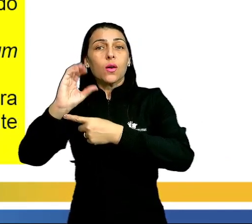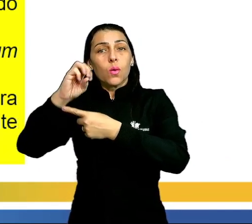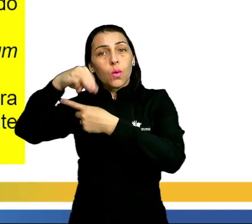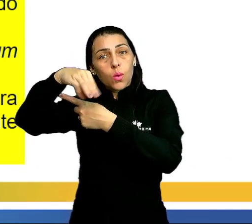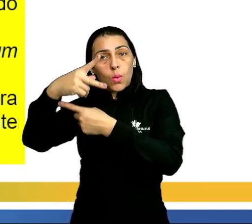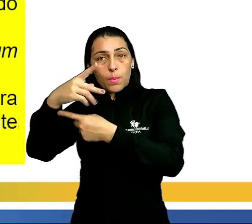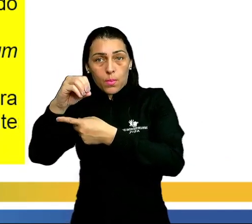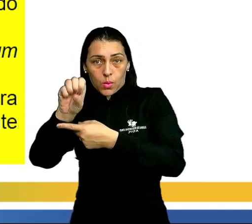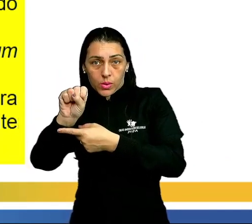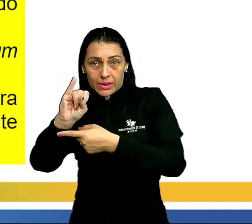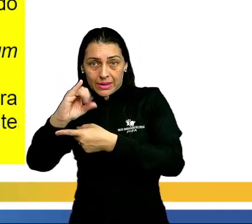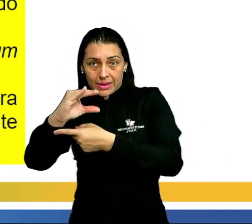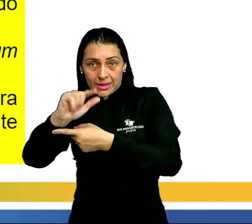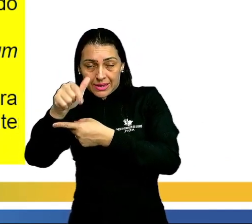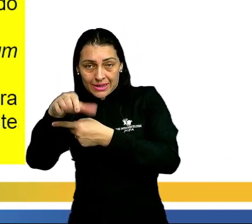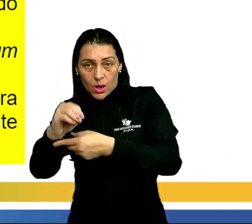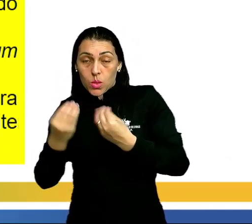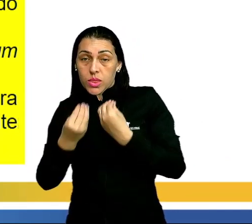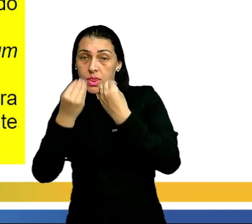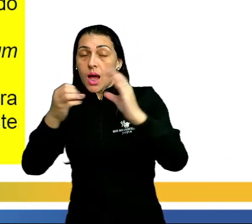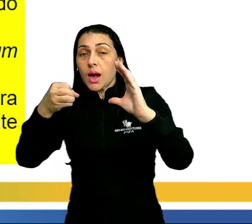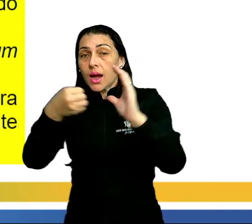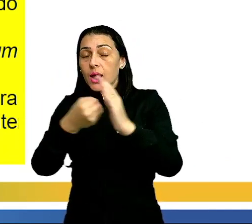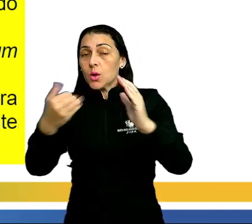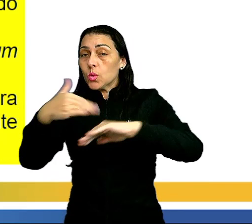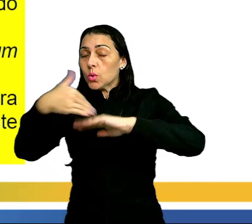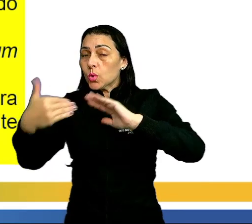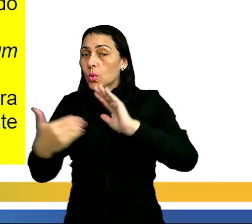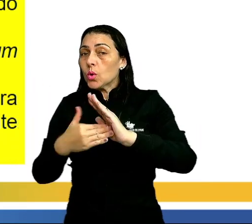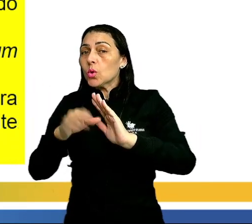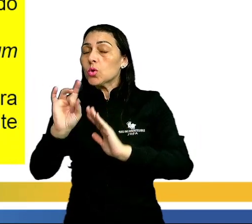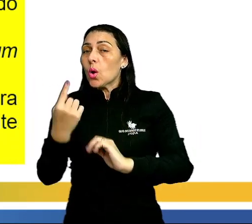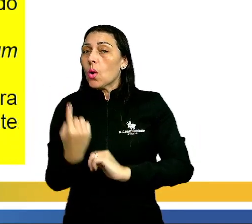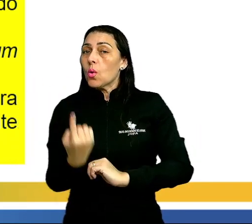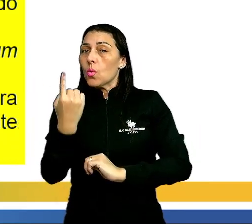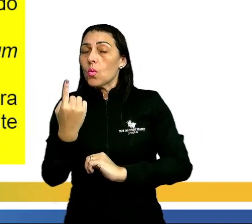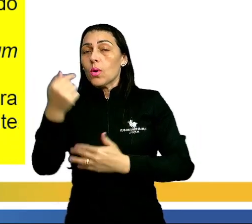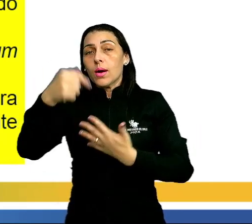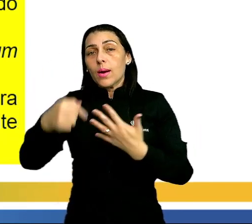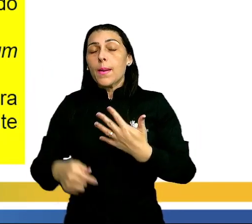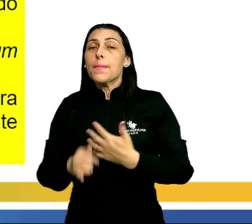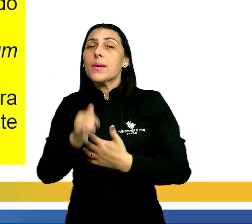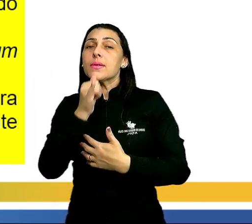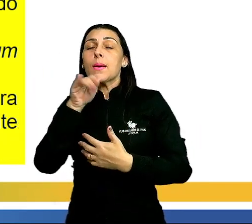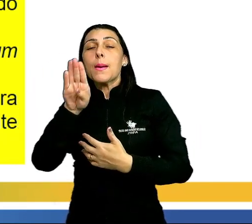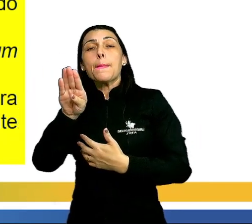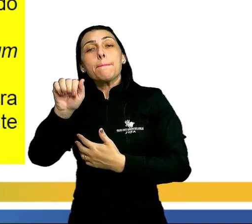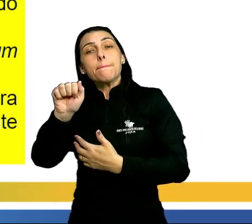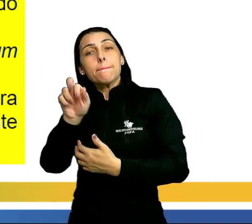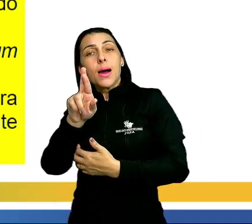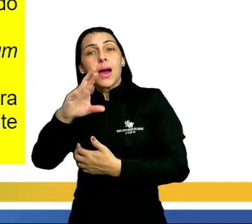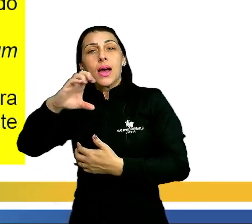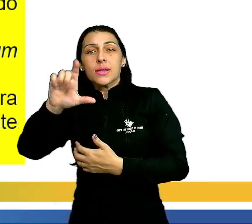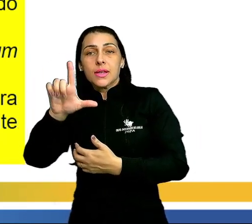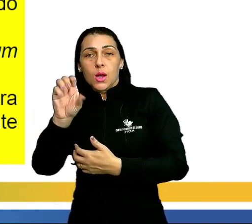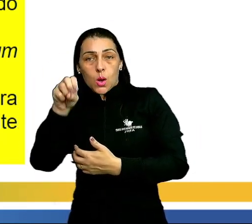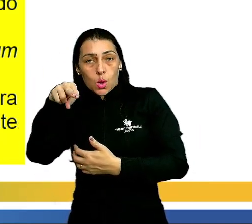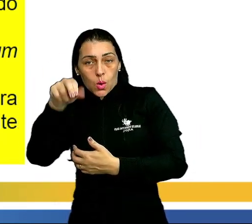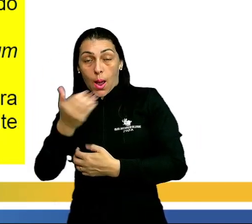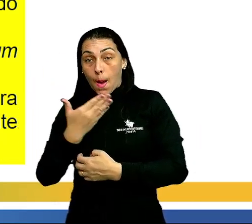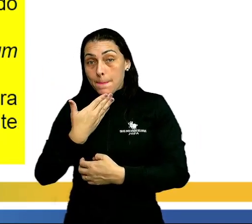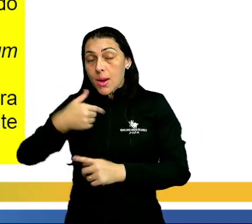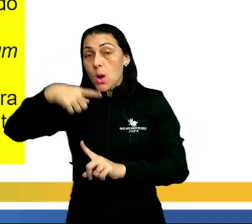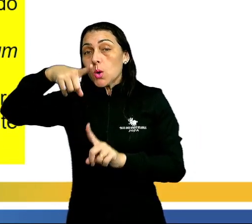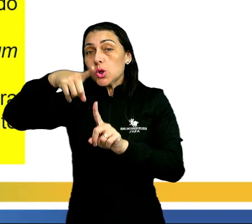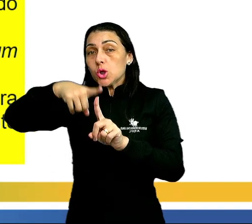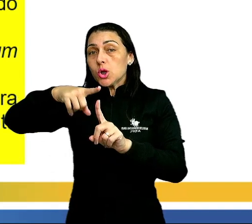em dar características do todo apenas a um elemento. Por exemplo, o Barcelona é o melhor time do mundo. Bom, eu não